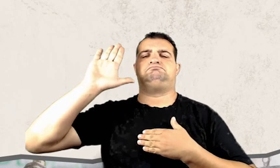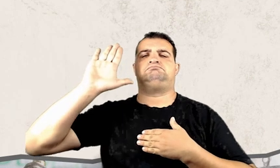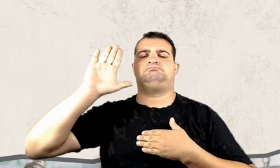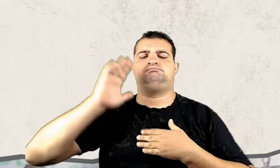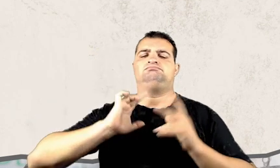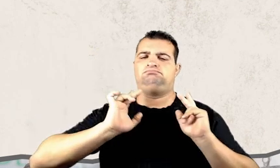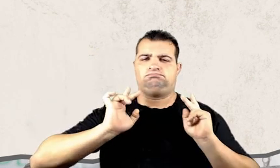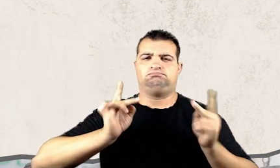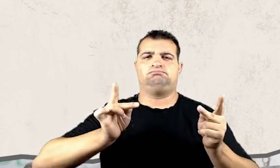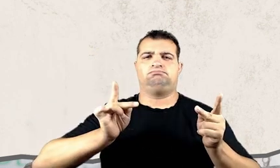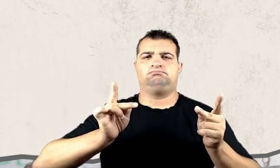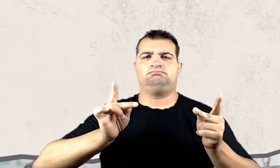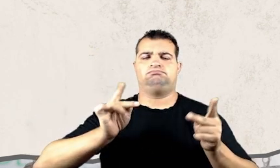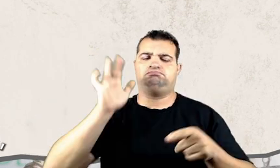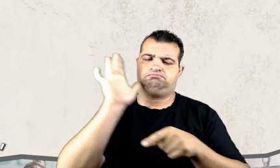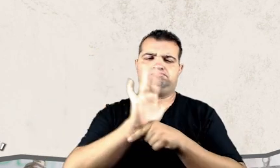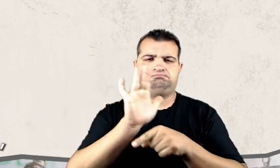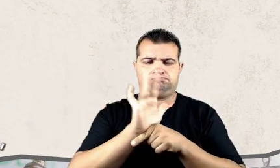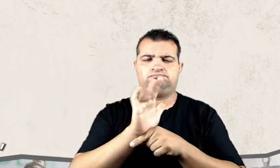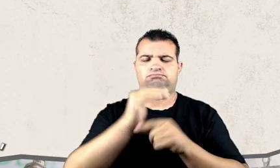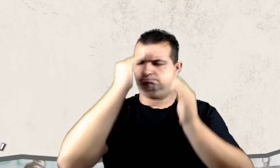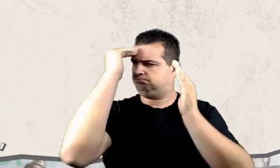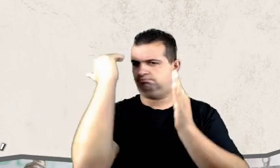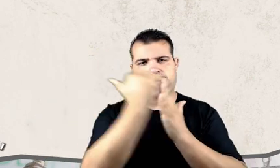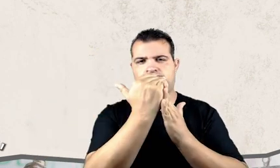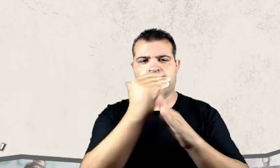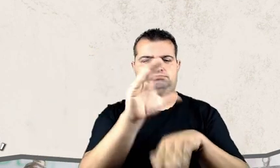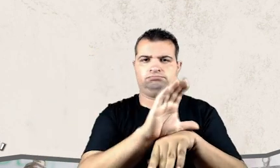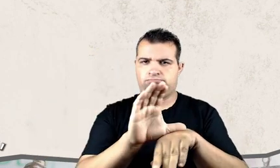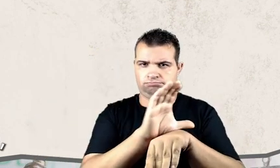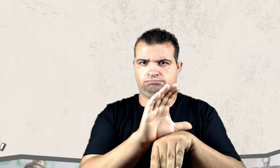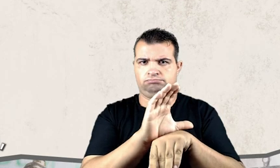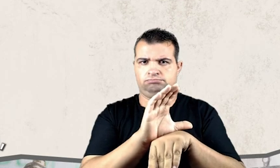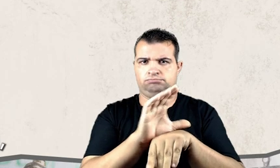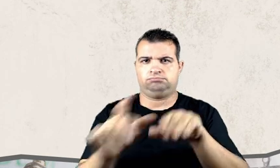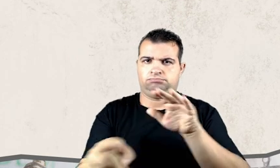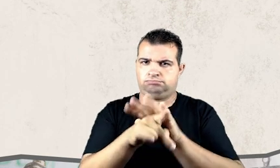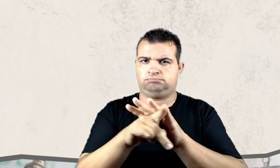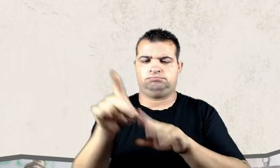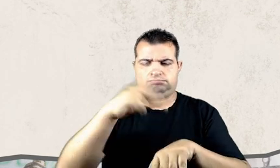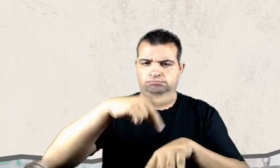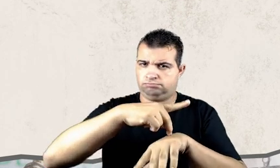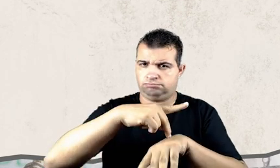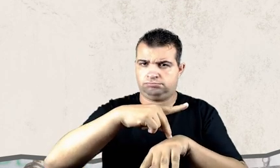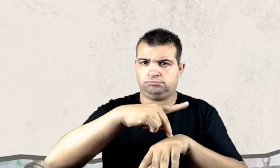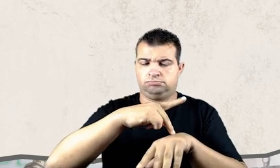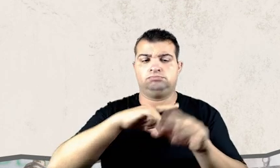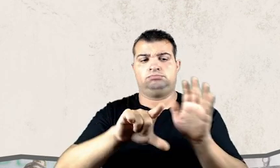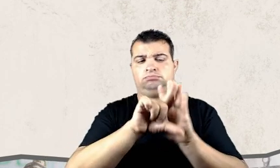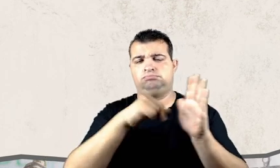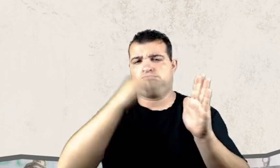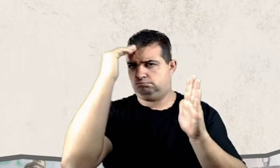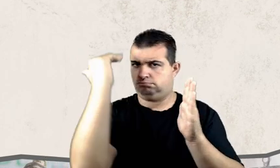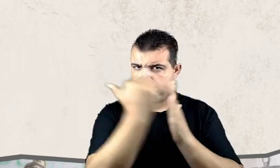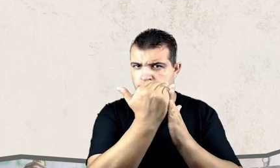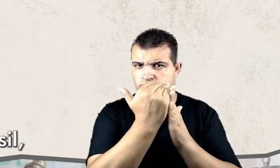prometo manter, defender e cumprir a Constituição da República, observar as suas